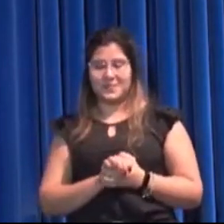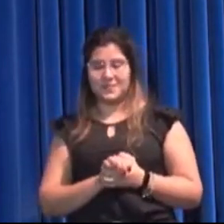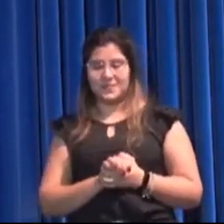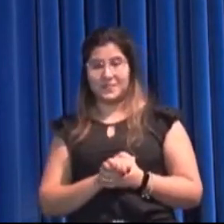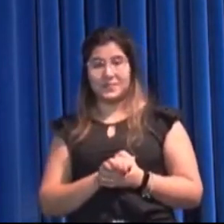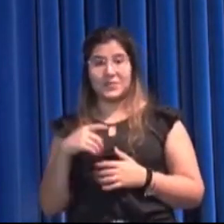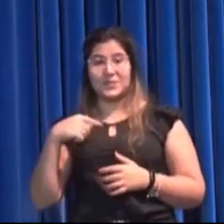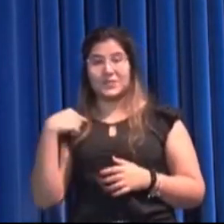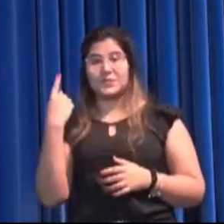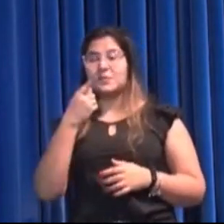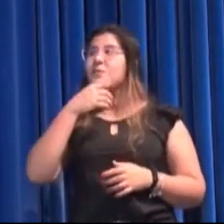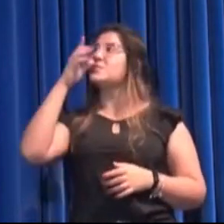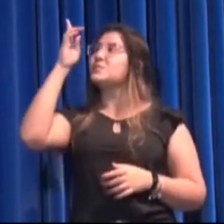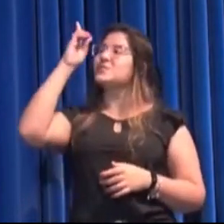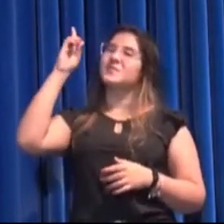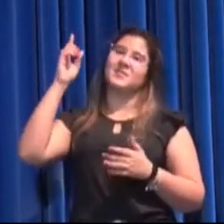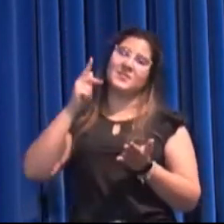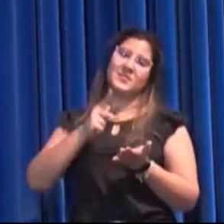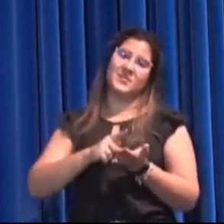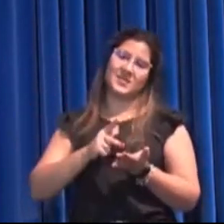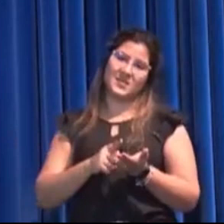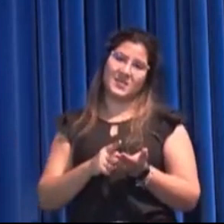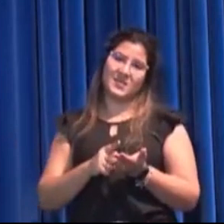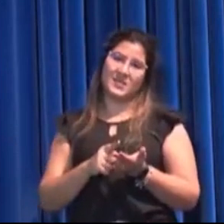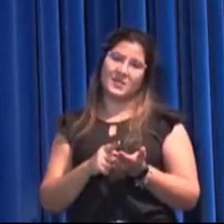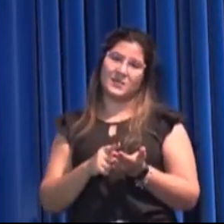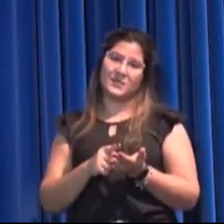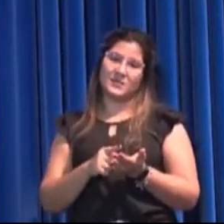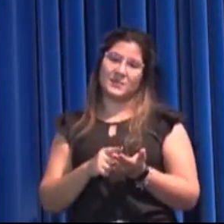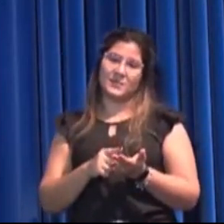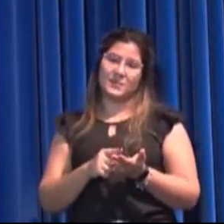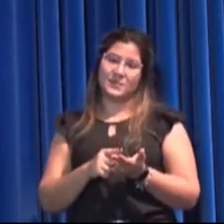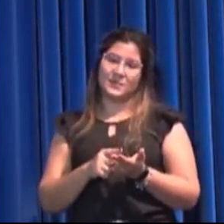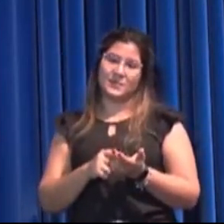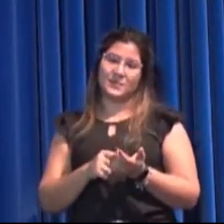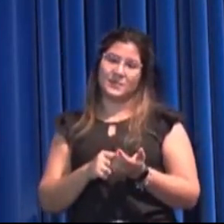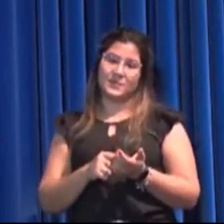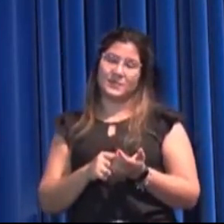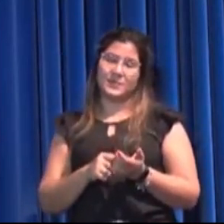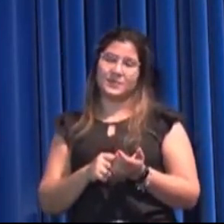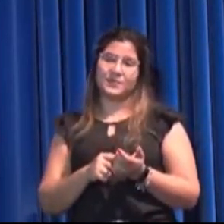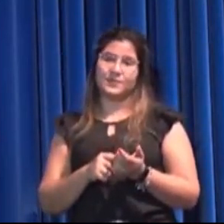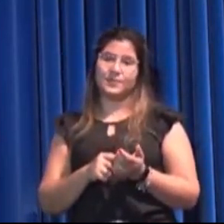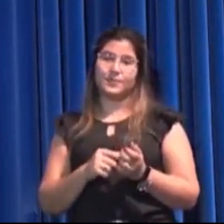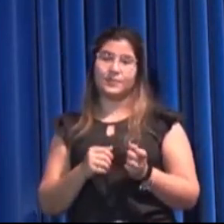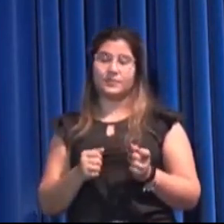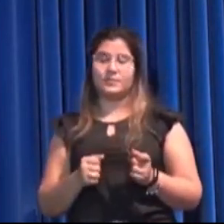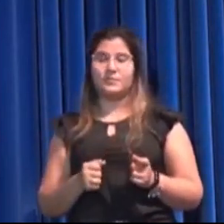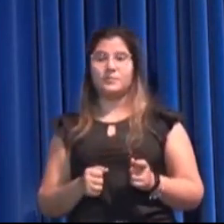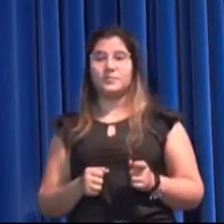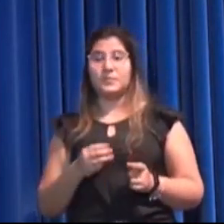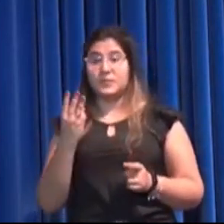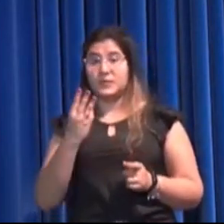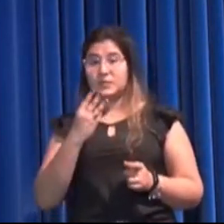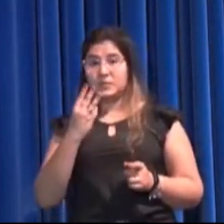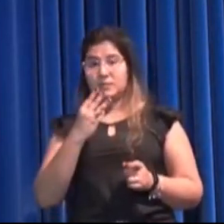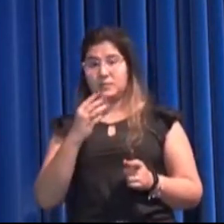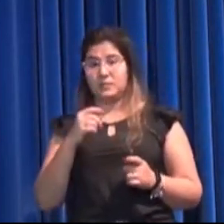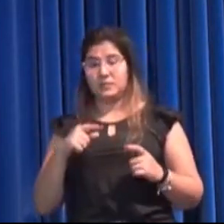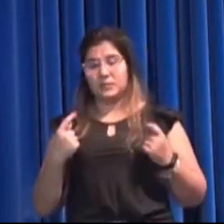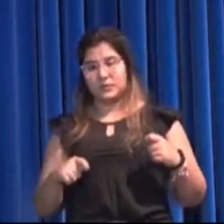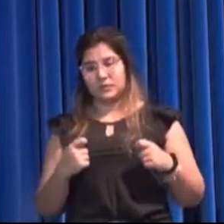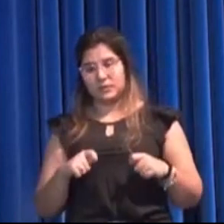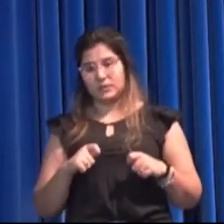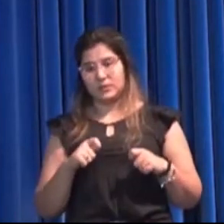O nosso Deus é verdadeiro e reto. E Ele deixa claro os 3 pontos necessários para